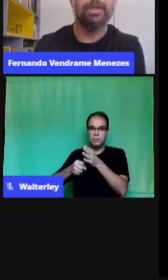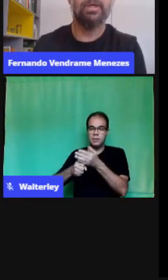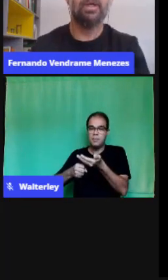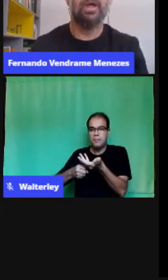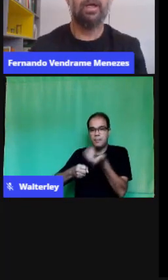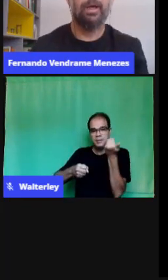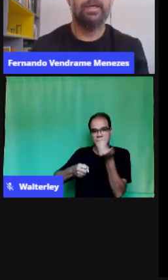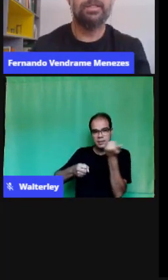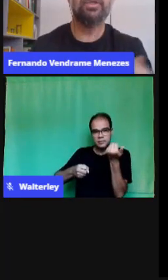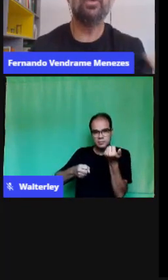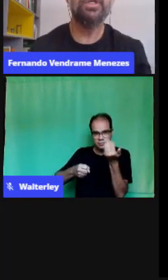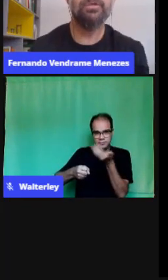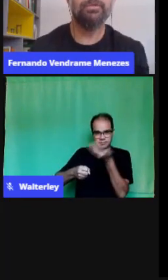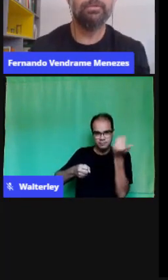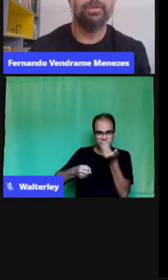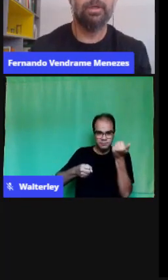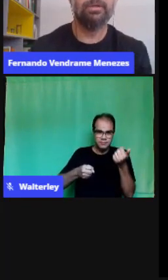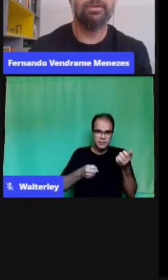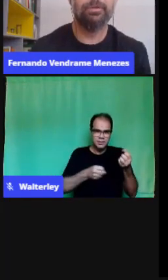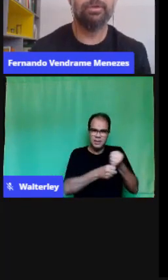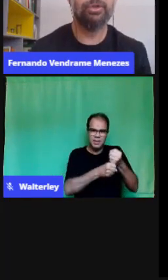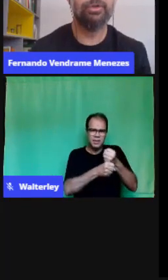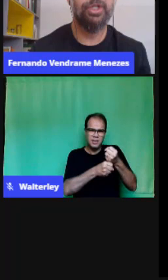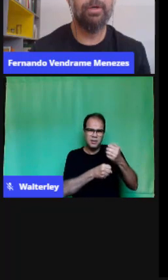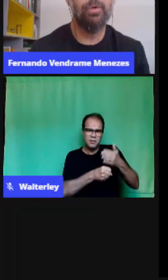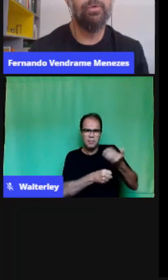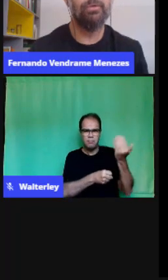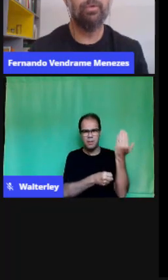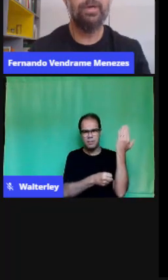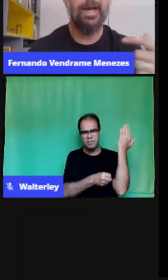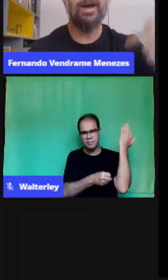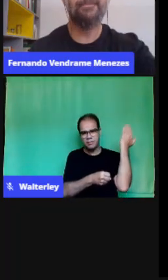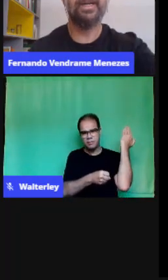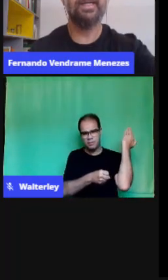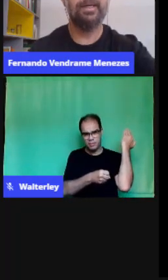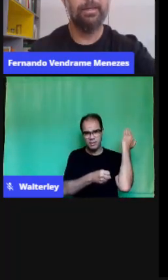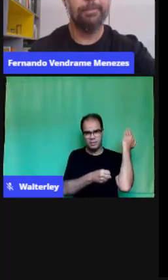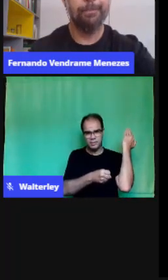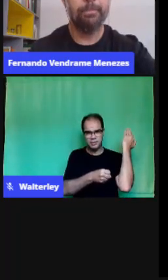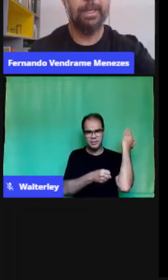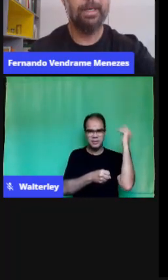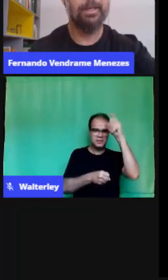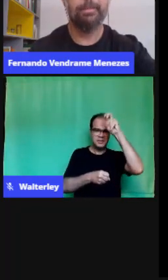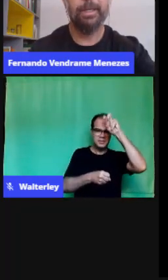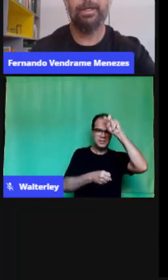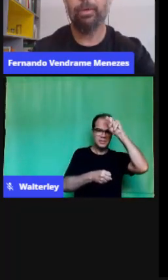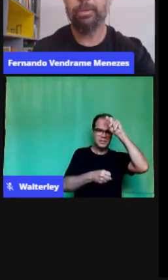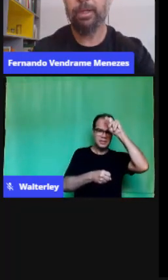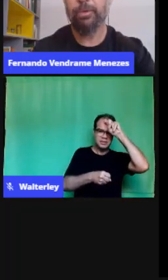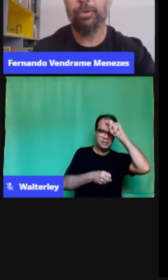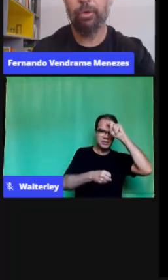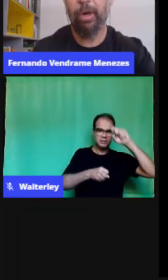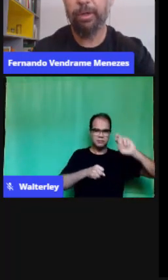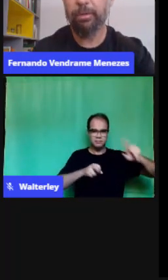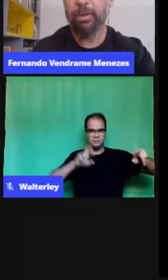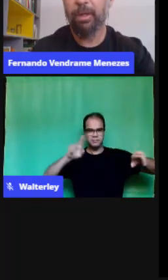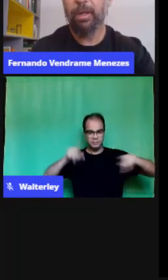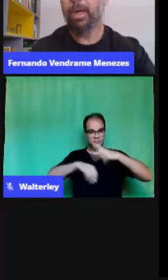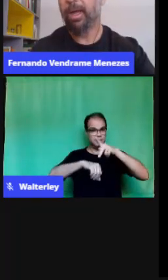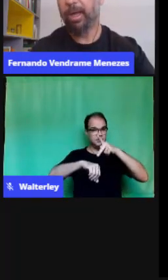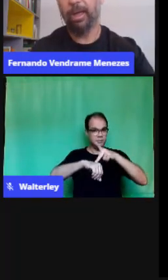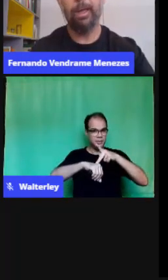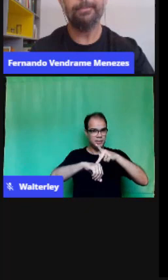árabe, existe o risco de eu olhar para aquele contexto